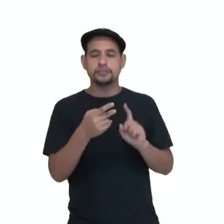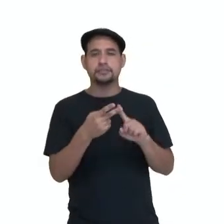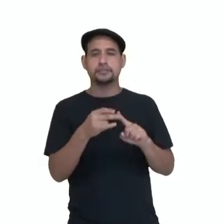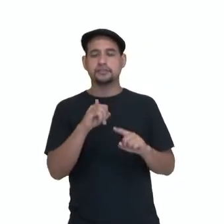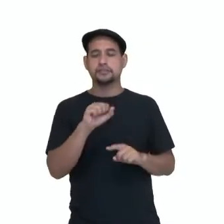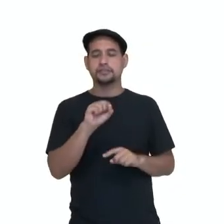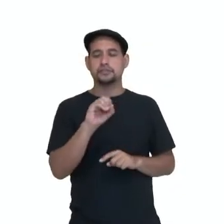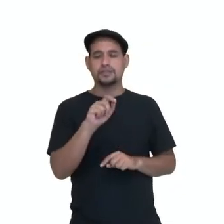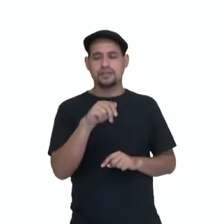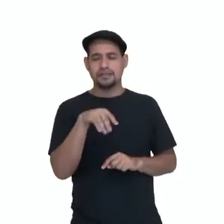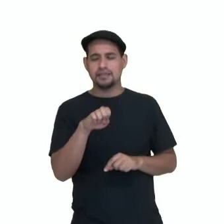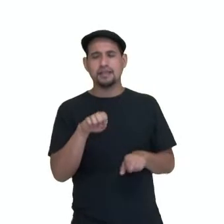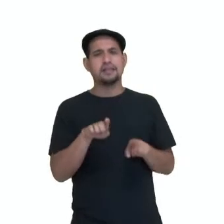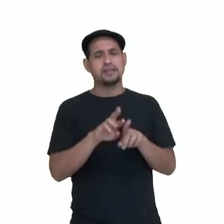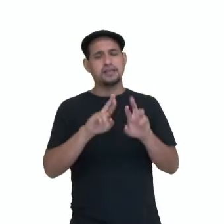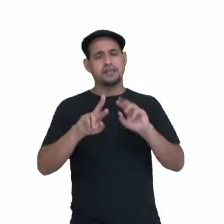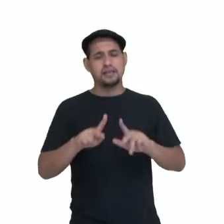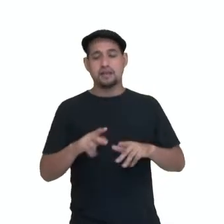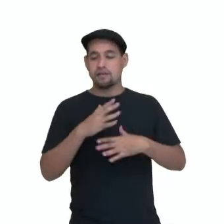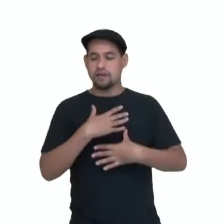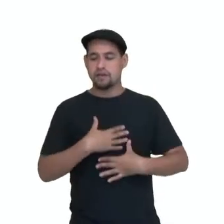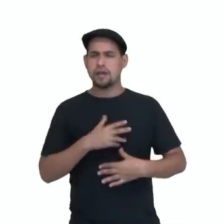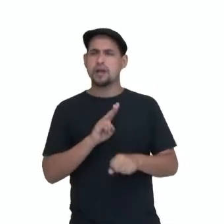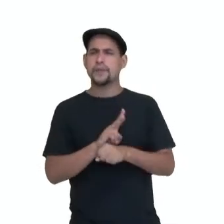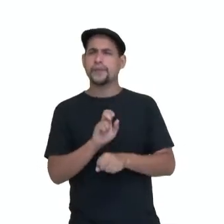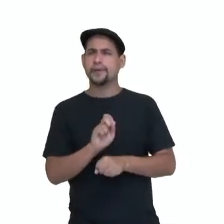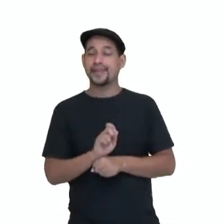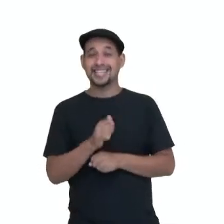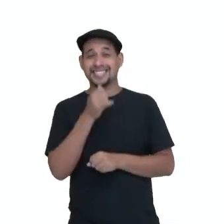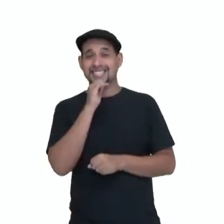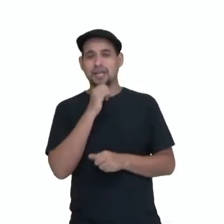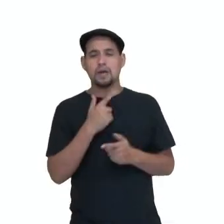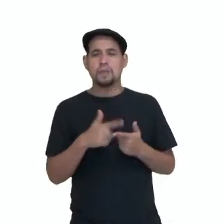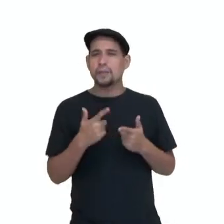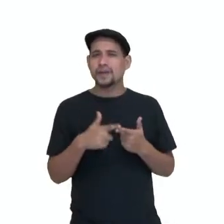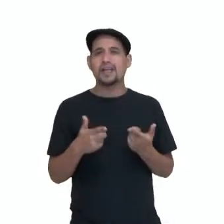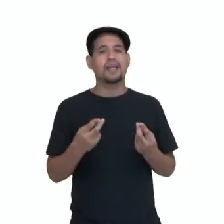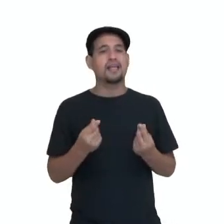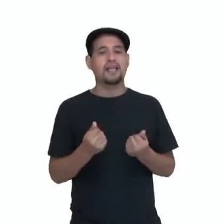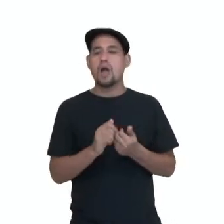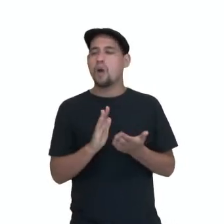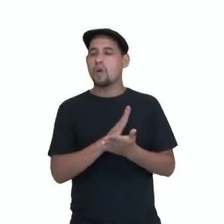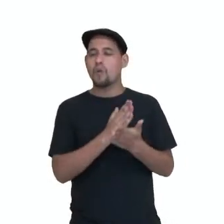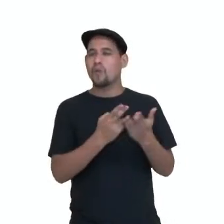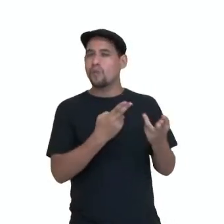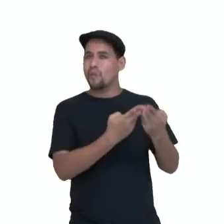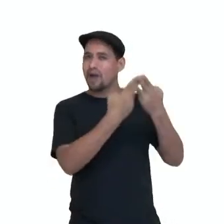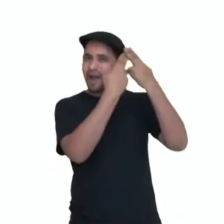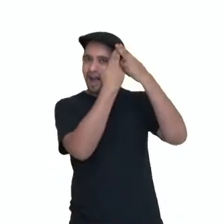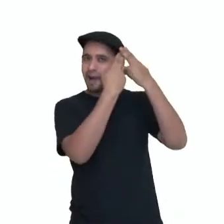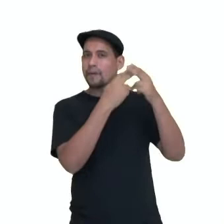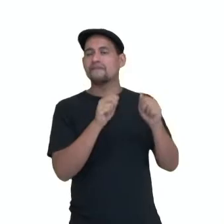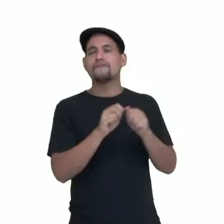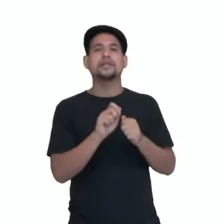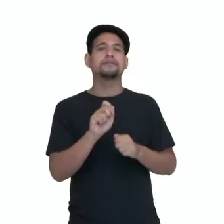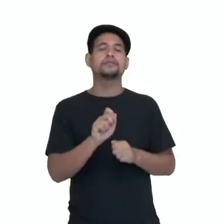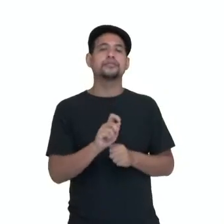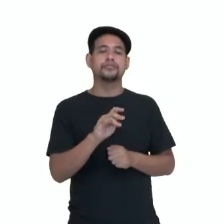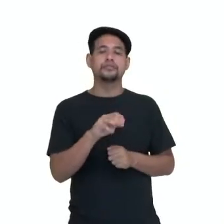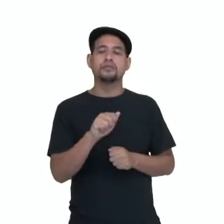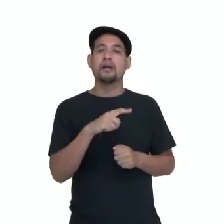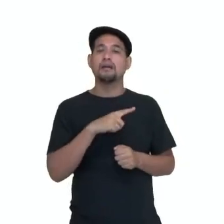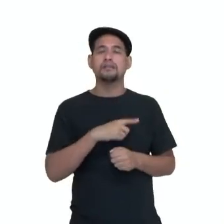isolante térmico, ele envolve órgãos e protege contra choques, traumas, né? Produz leptina, que é um hormônio que